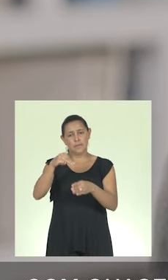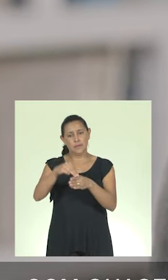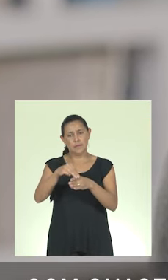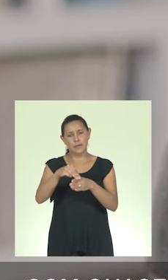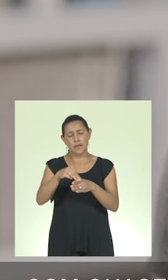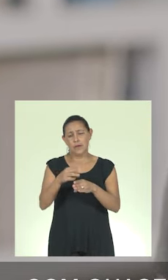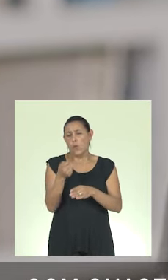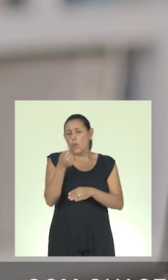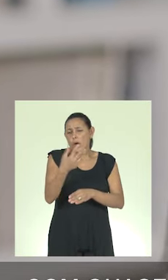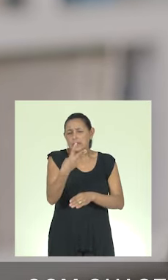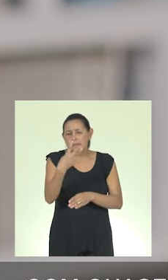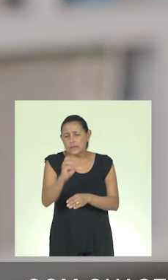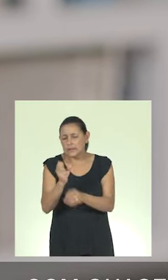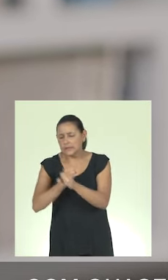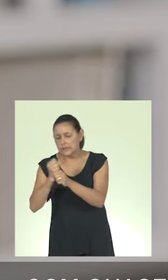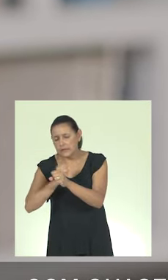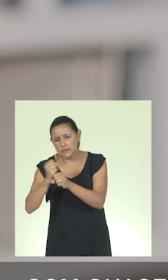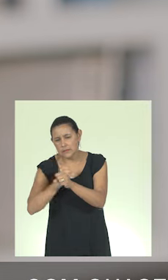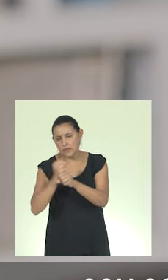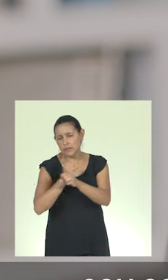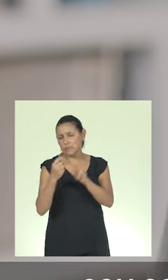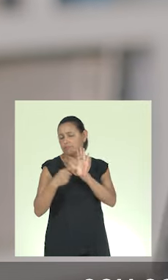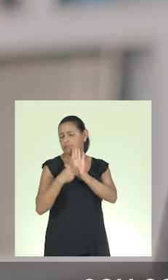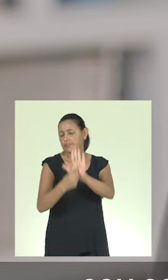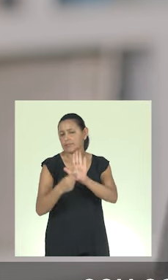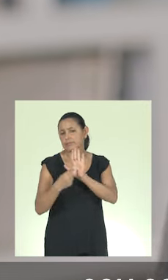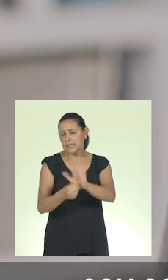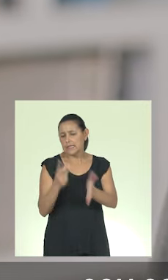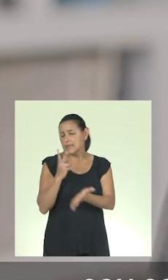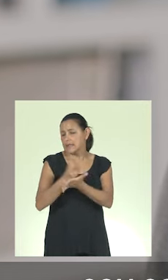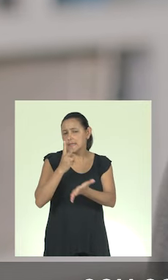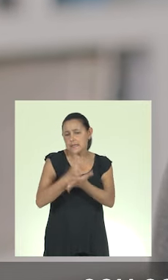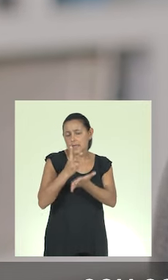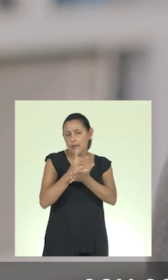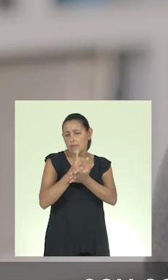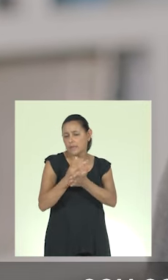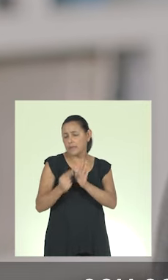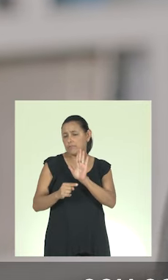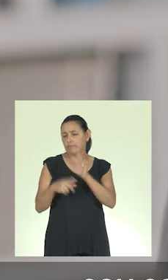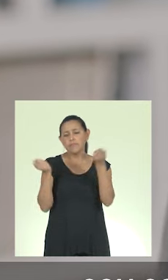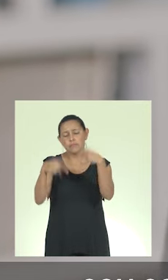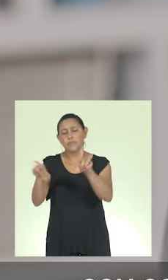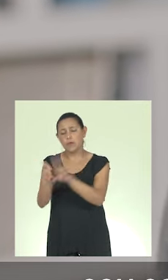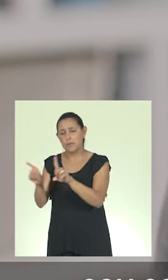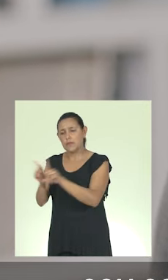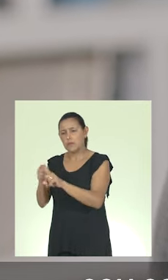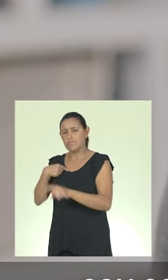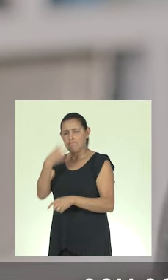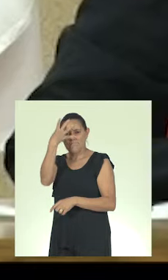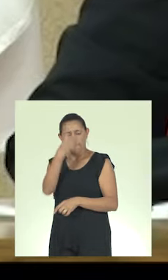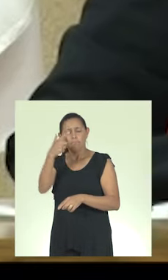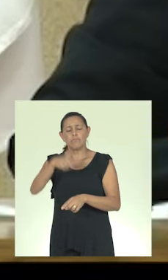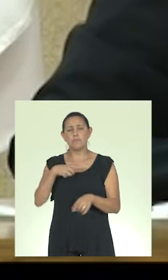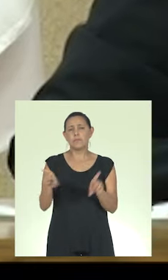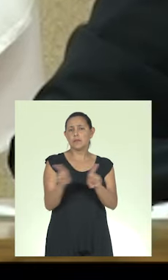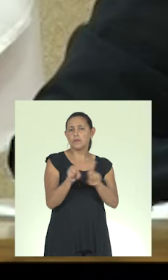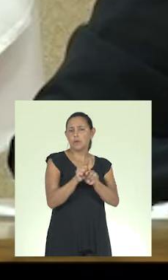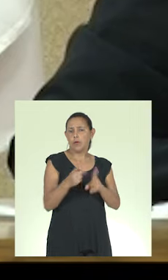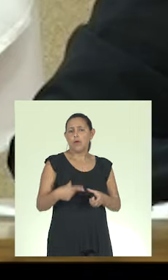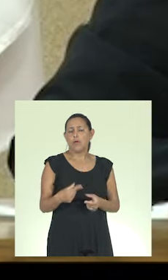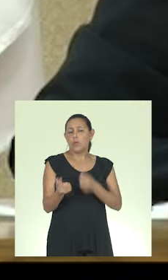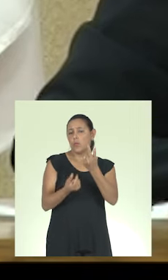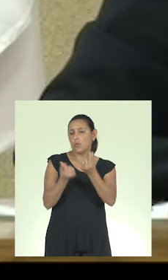vida pública, sempre exerceu as funções dele com competência e seriedade no trato do dinheiro público. Em 2 anos